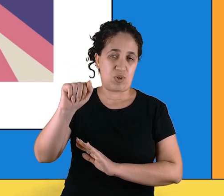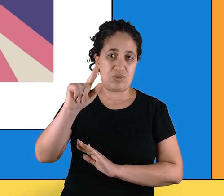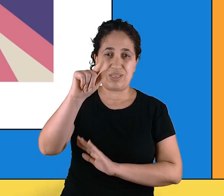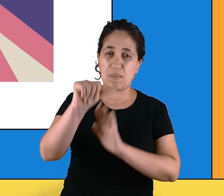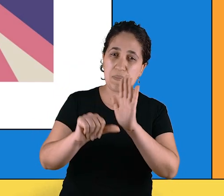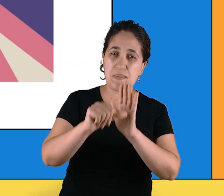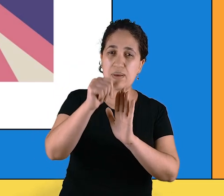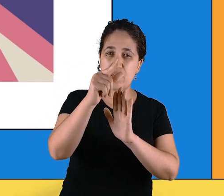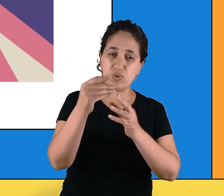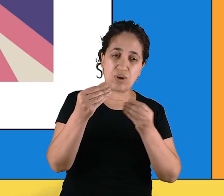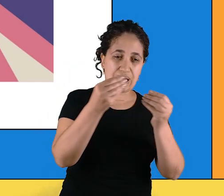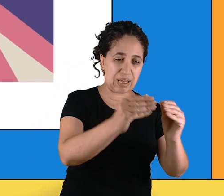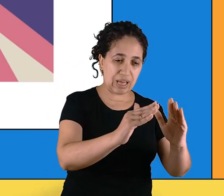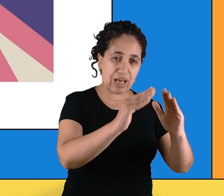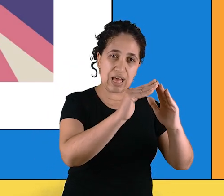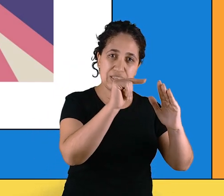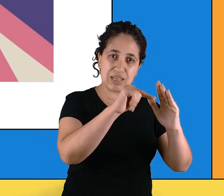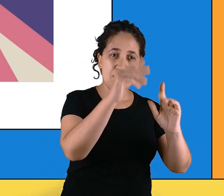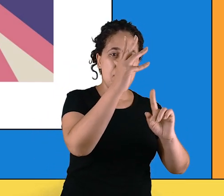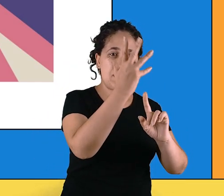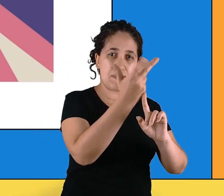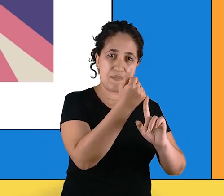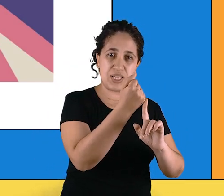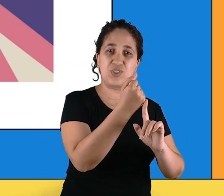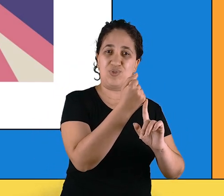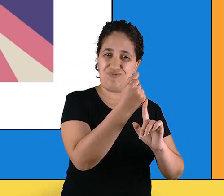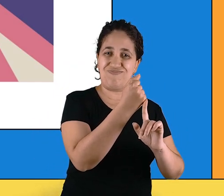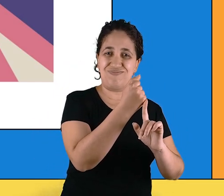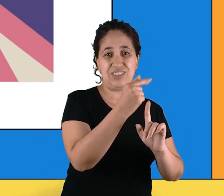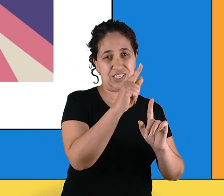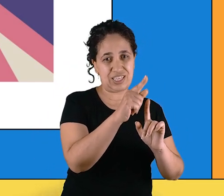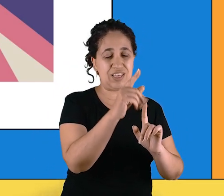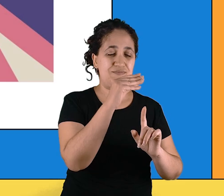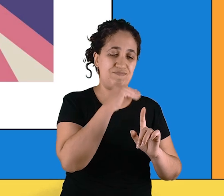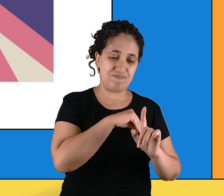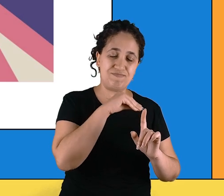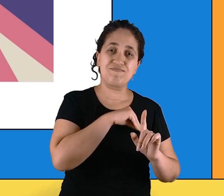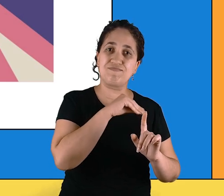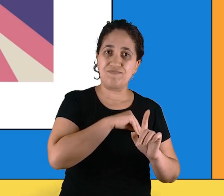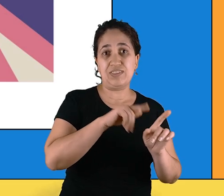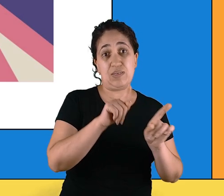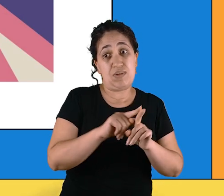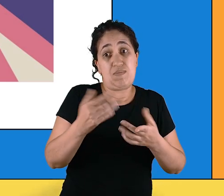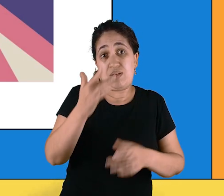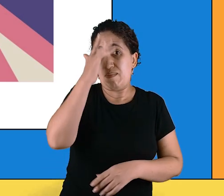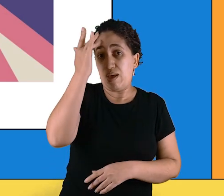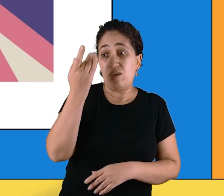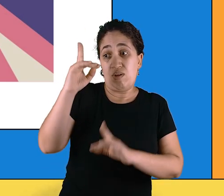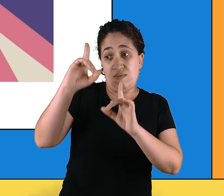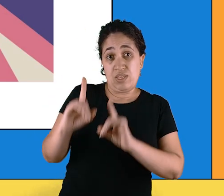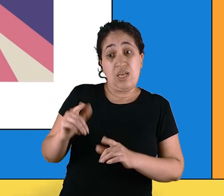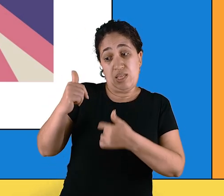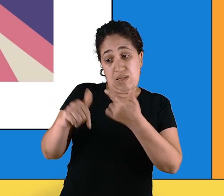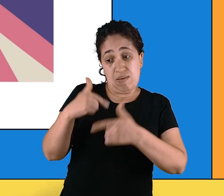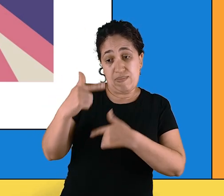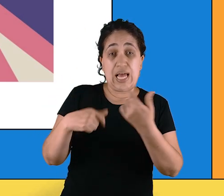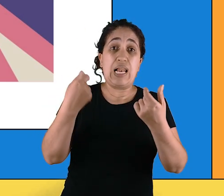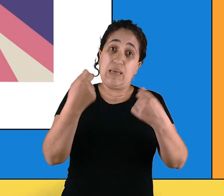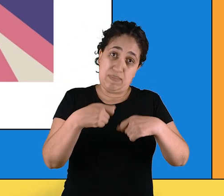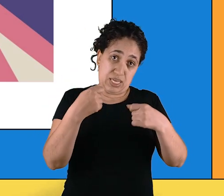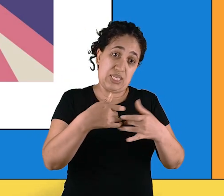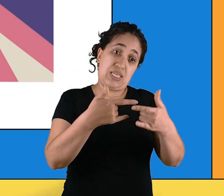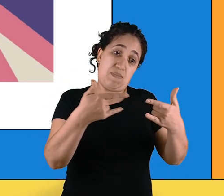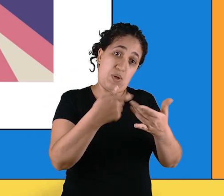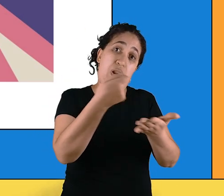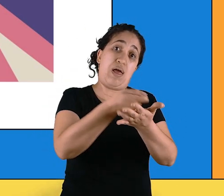oferecer residências para artistas com deficiência e também remuneradas, né? Porque as pessoas com deficiência também precisam